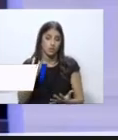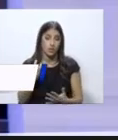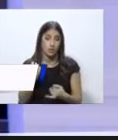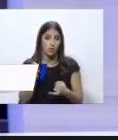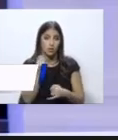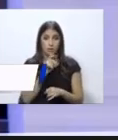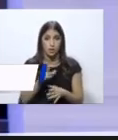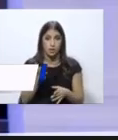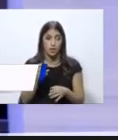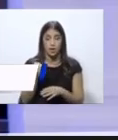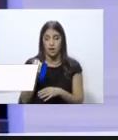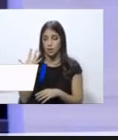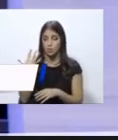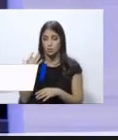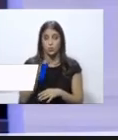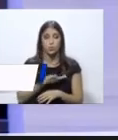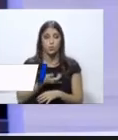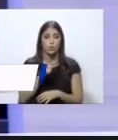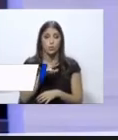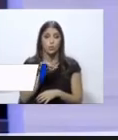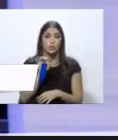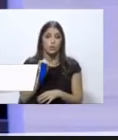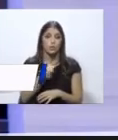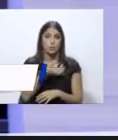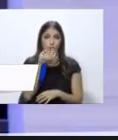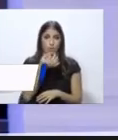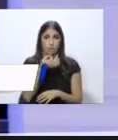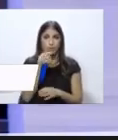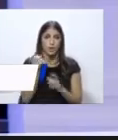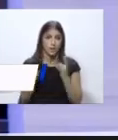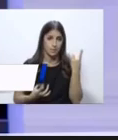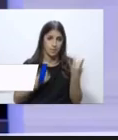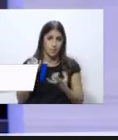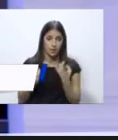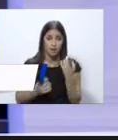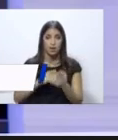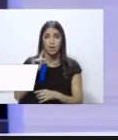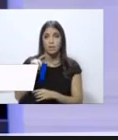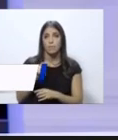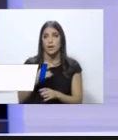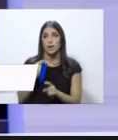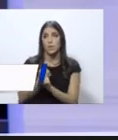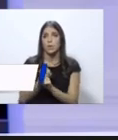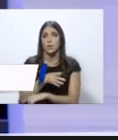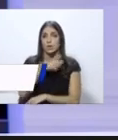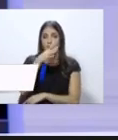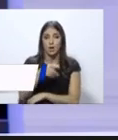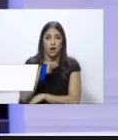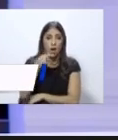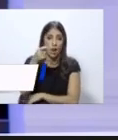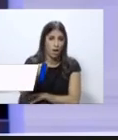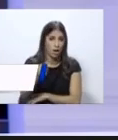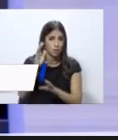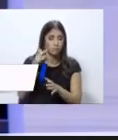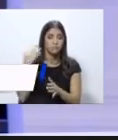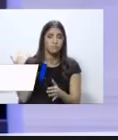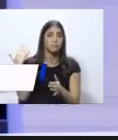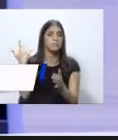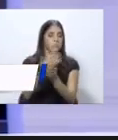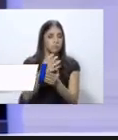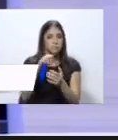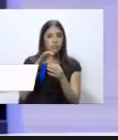para quem ainda há pouco o Diogo estava a brincar com o que se diz noutros canais sobre o campeonato